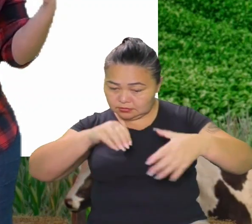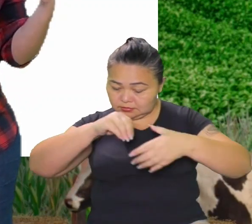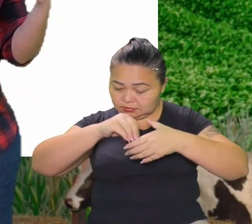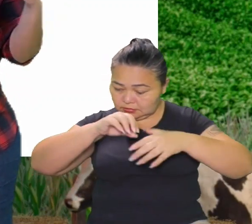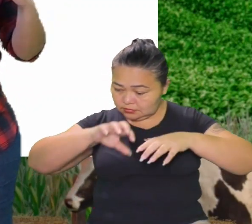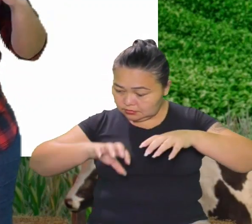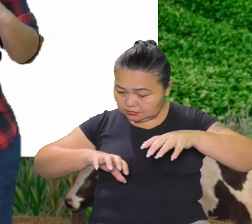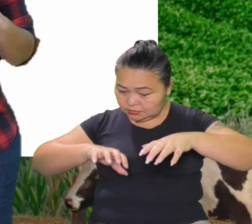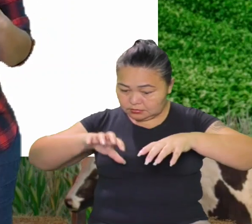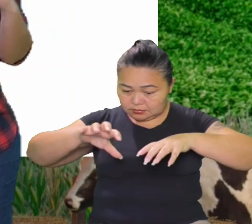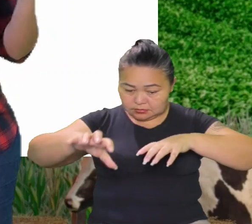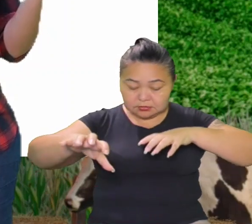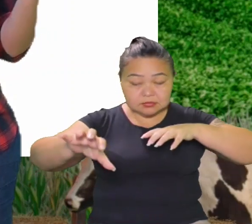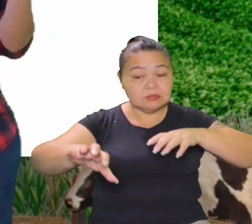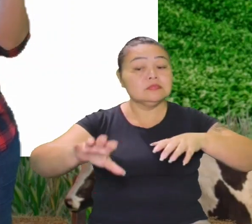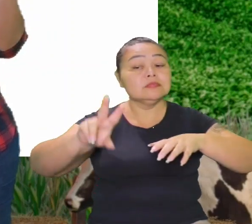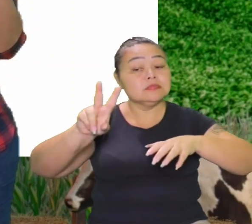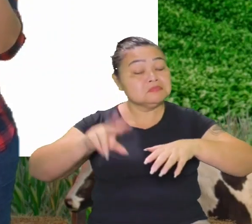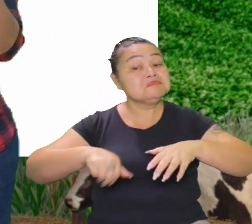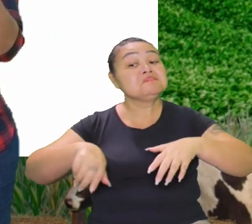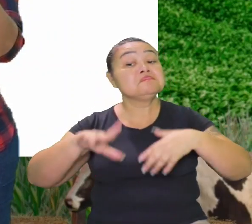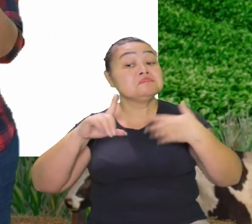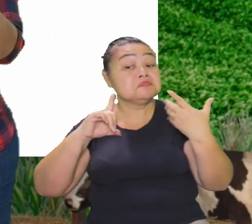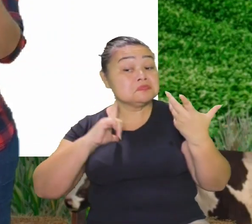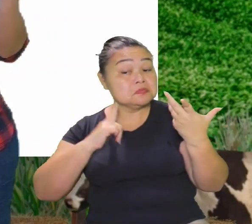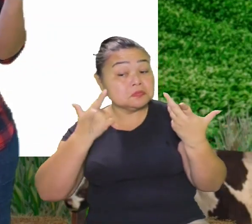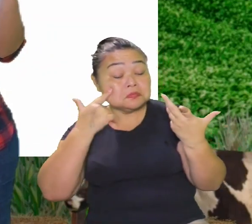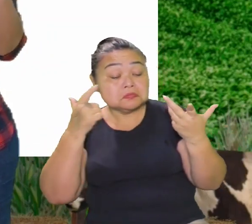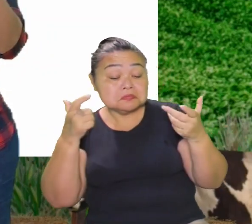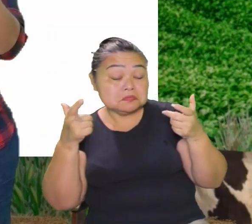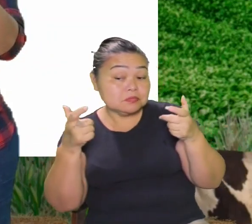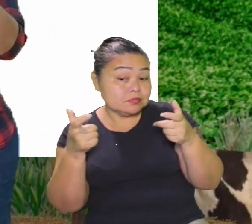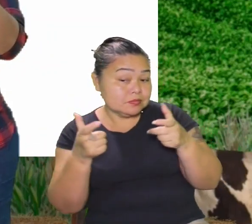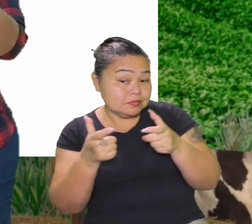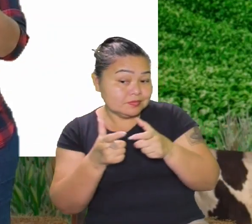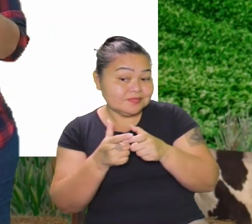entre elas também vai delimitar uma redução,